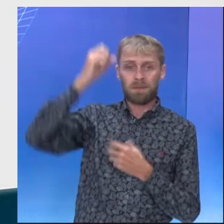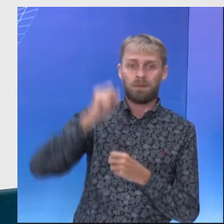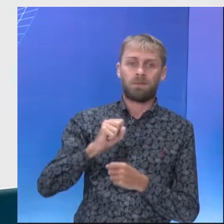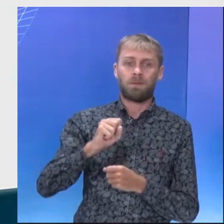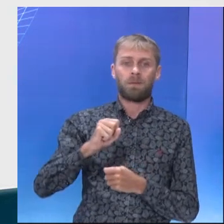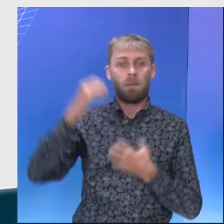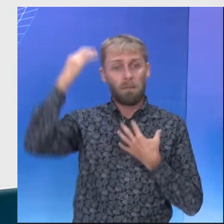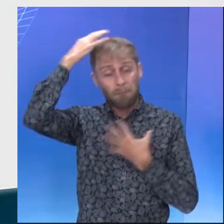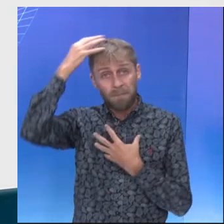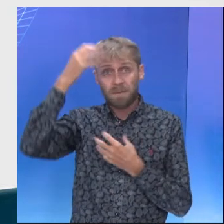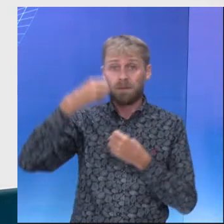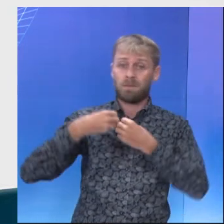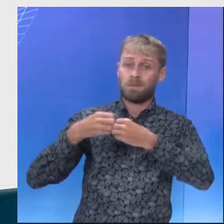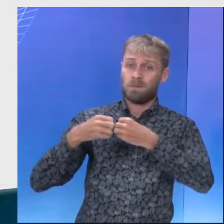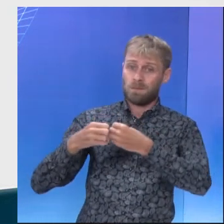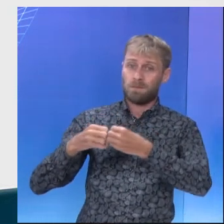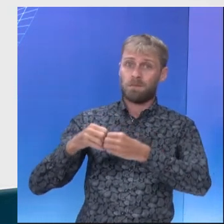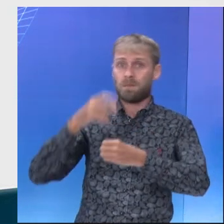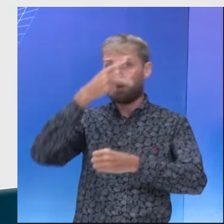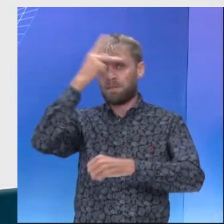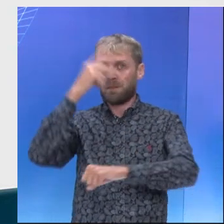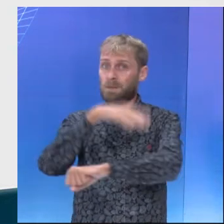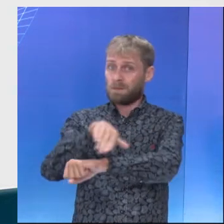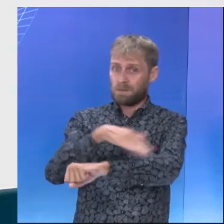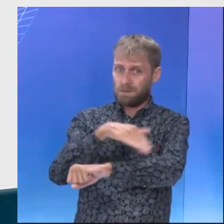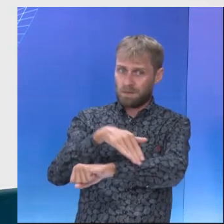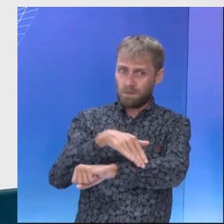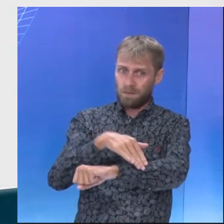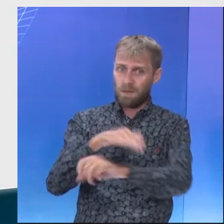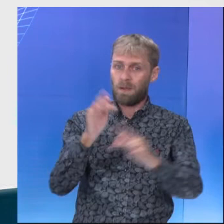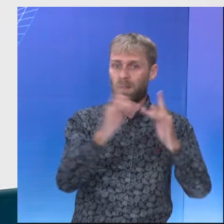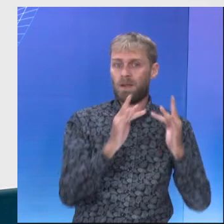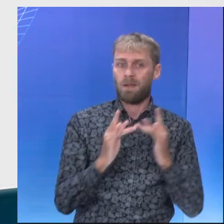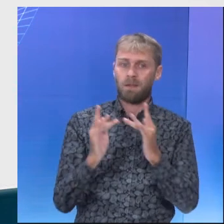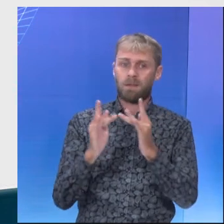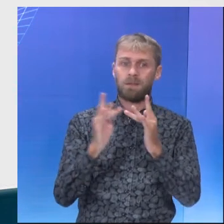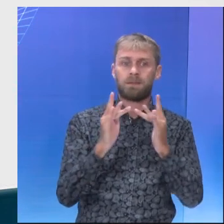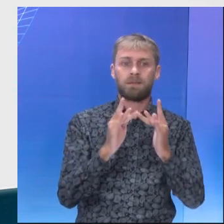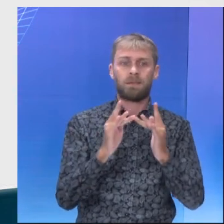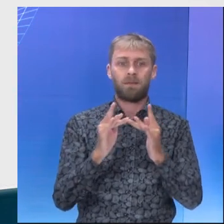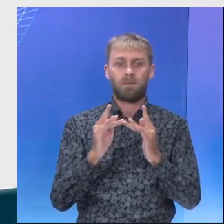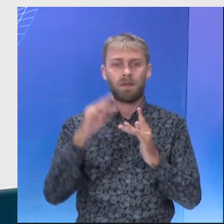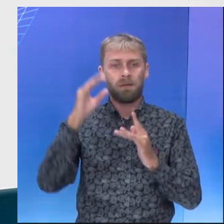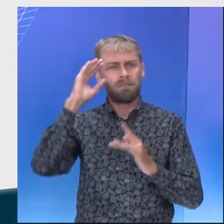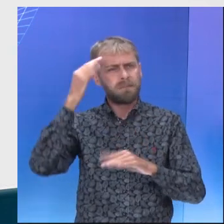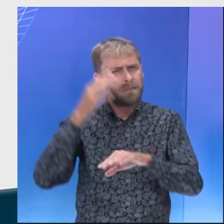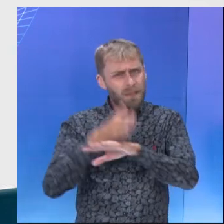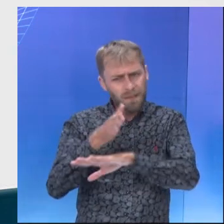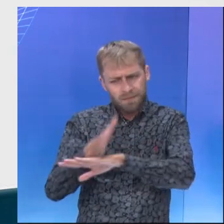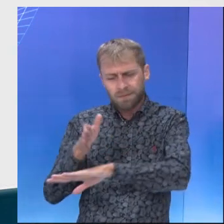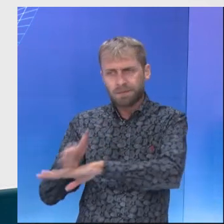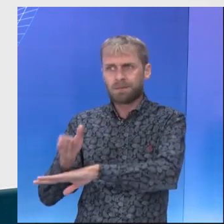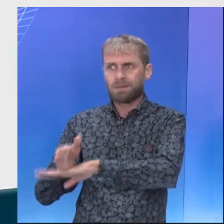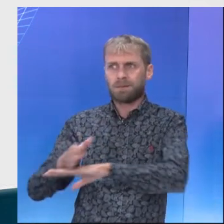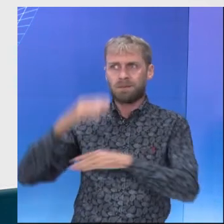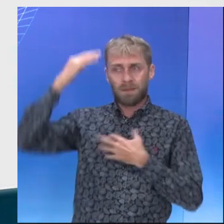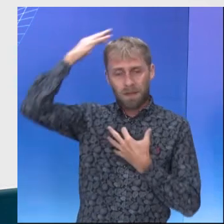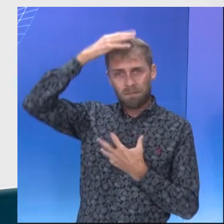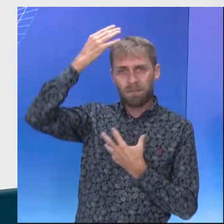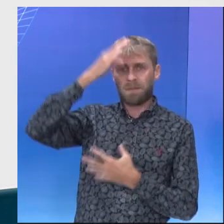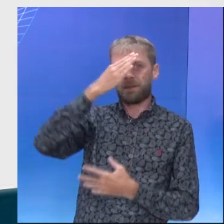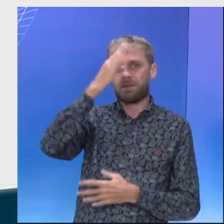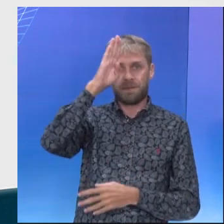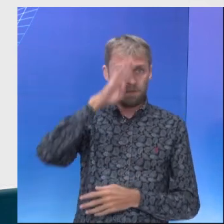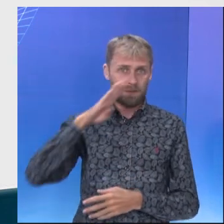Os vocábulos shower, bus e homeless no texto nos permitem relacioná-los à criação de acesso a